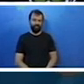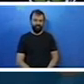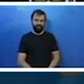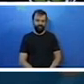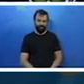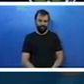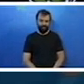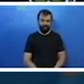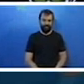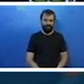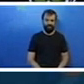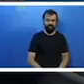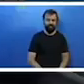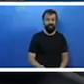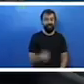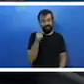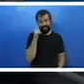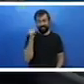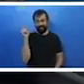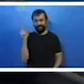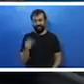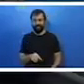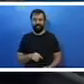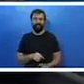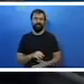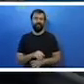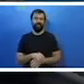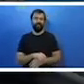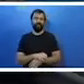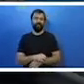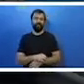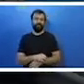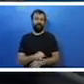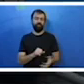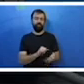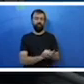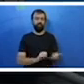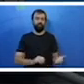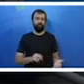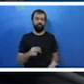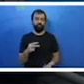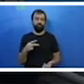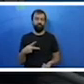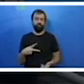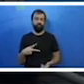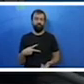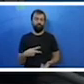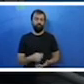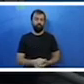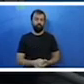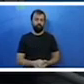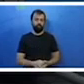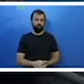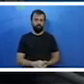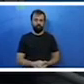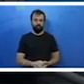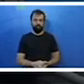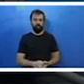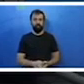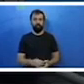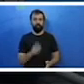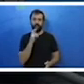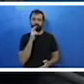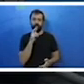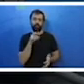essa tarde, Anitta. Olha lá a atividade 2, que vocês terão que fazer sozinhos. Tem a pergunta